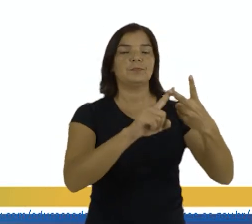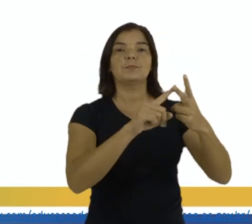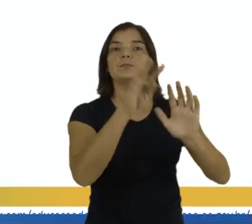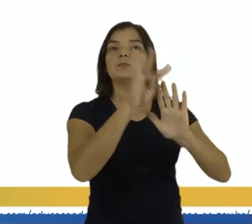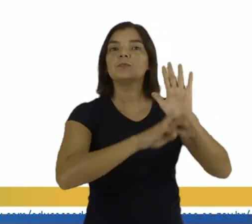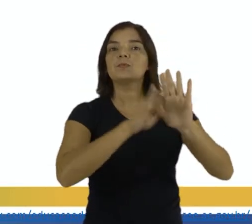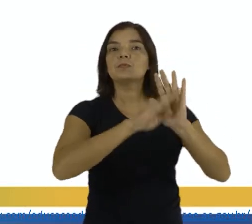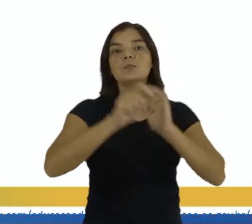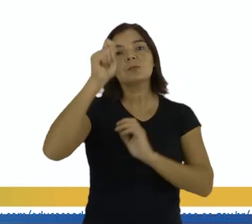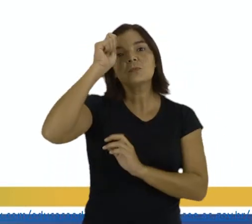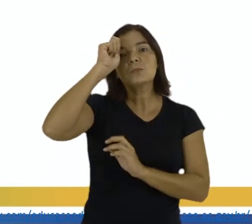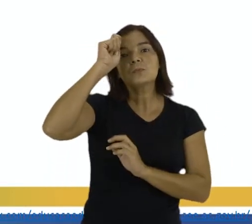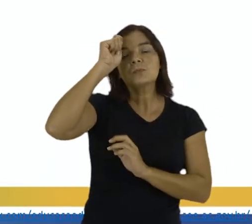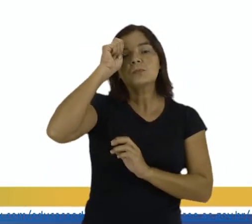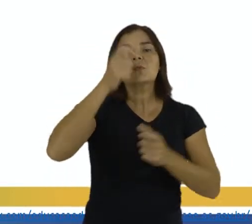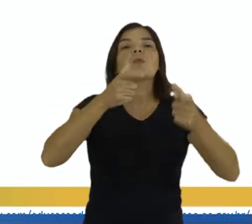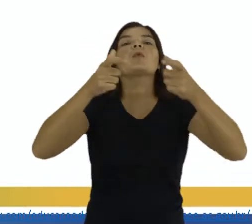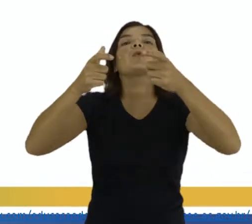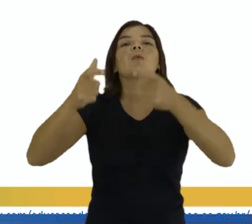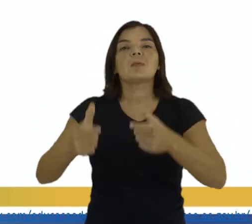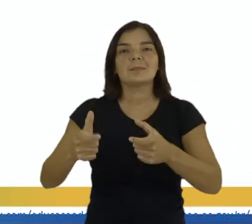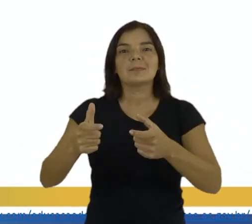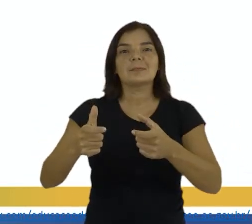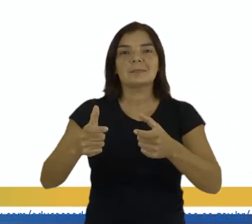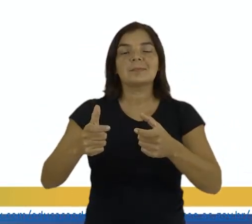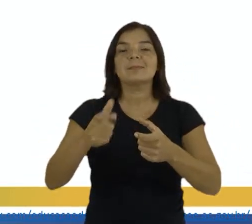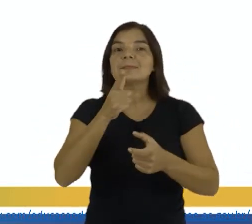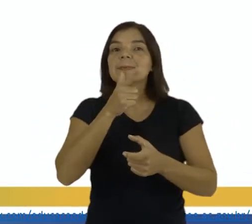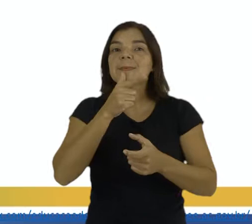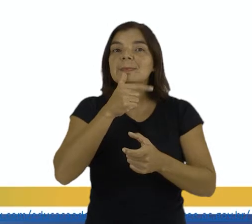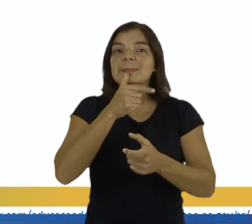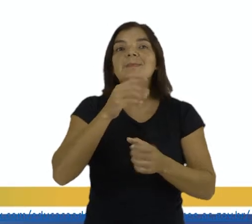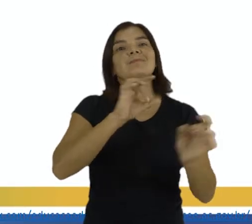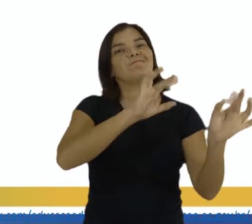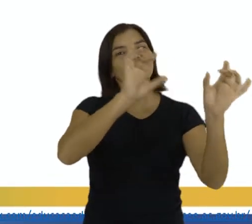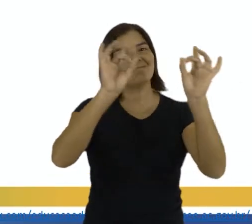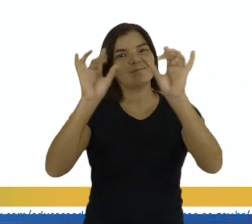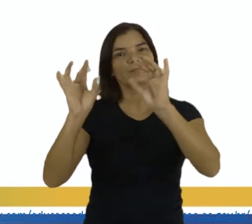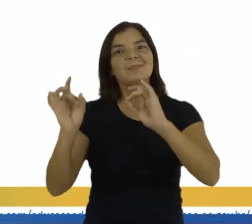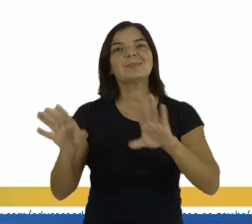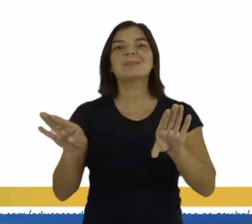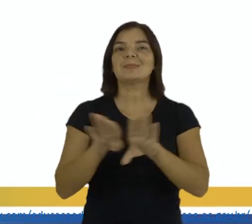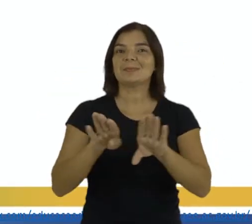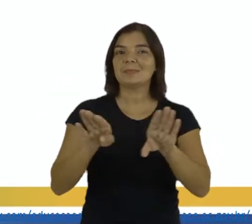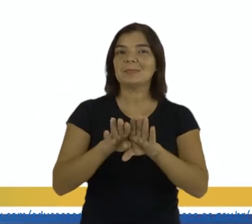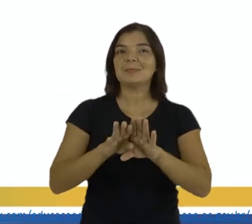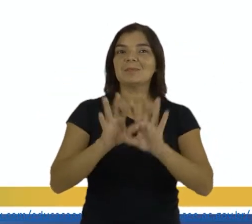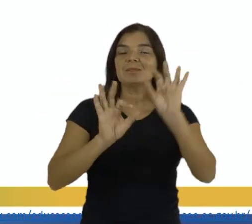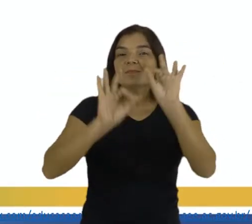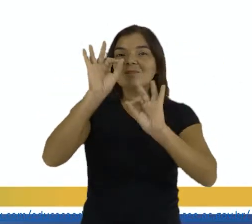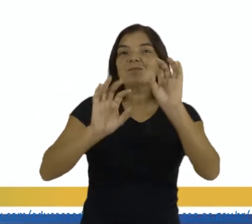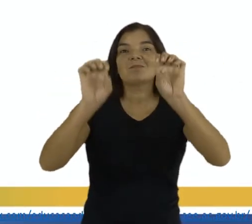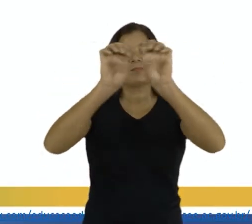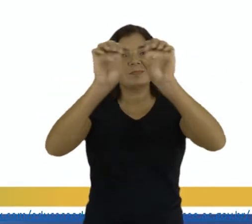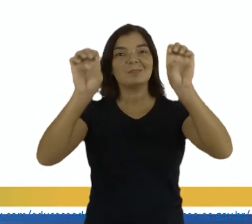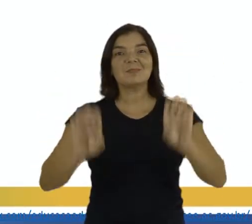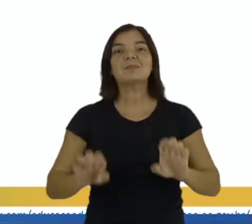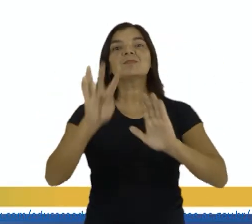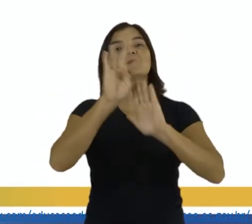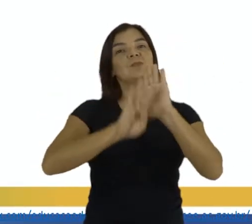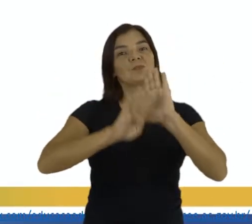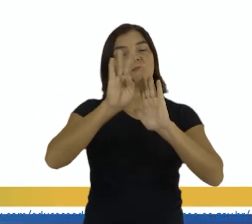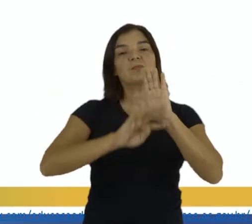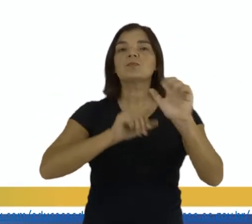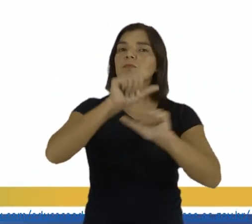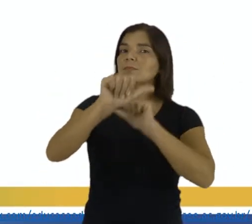do autor se volta para uma localidade e a questão da água em específico, isso usando a estrutura do texto principal e fazendo